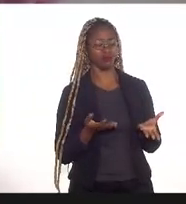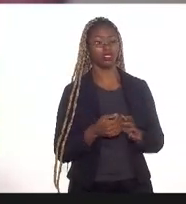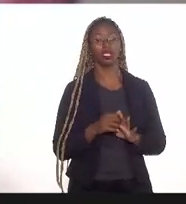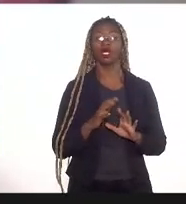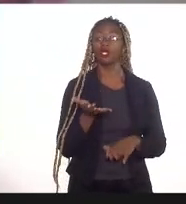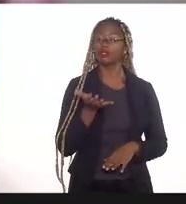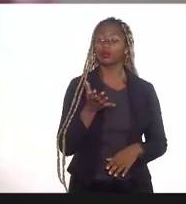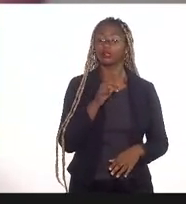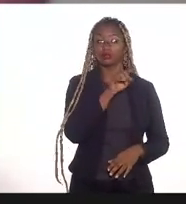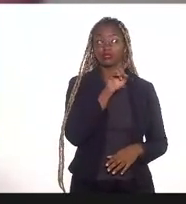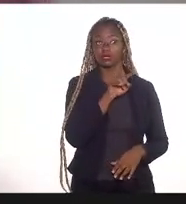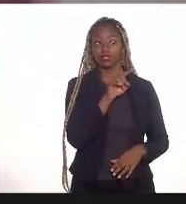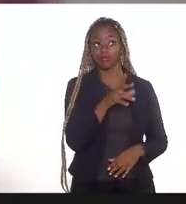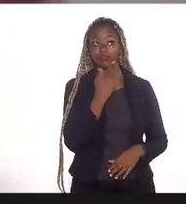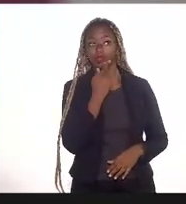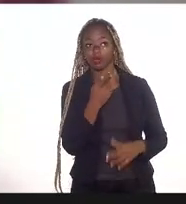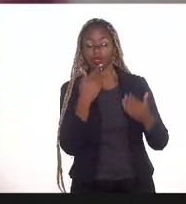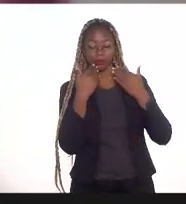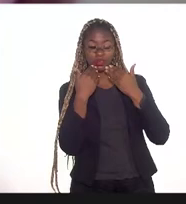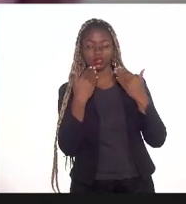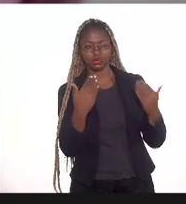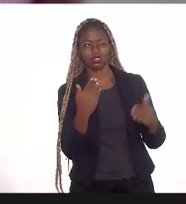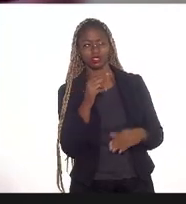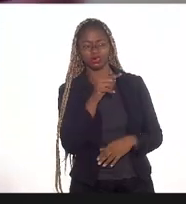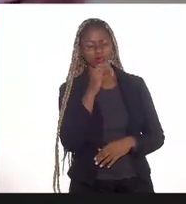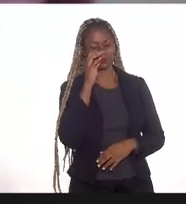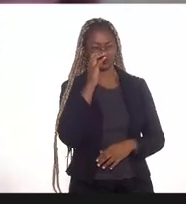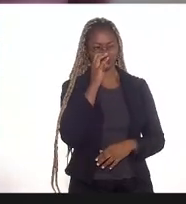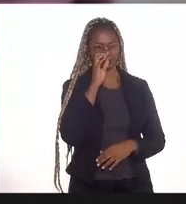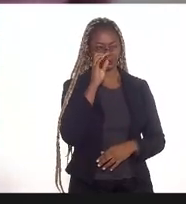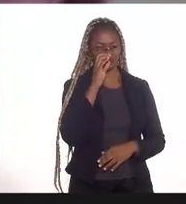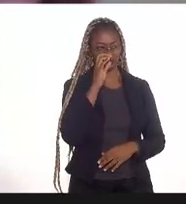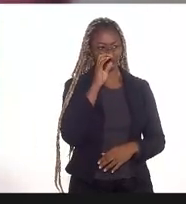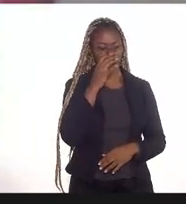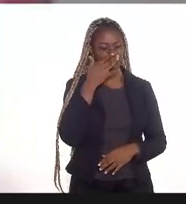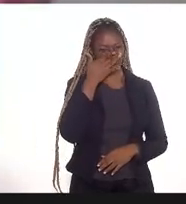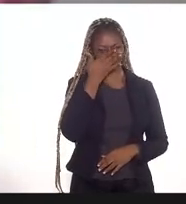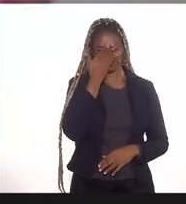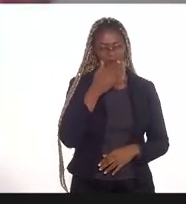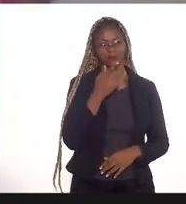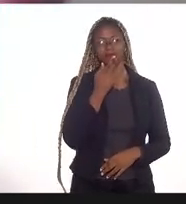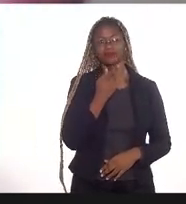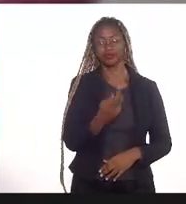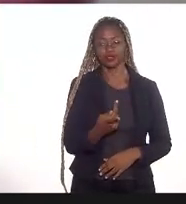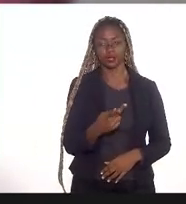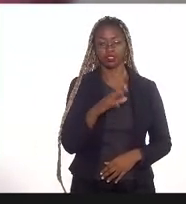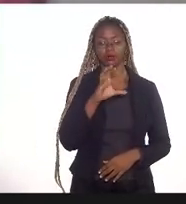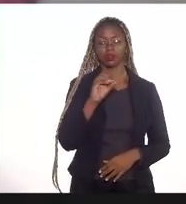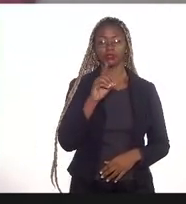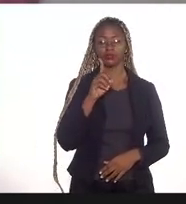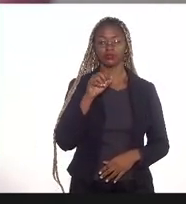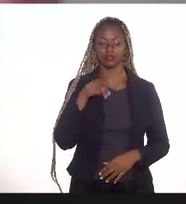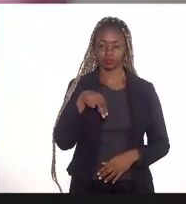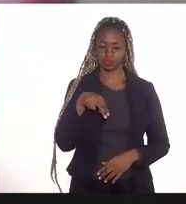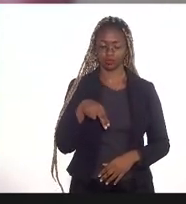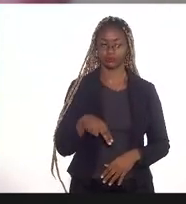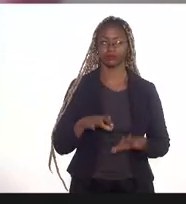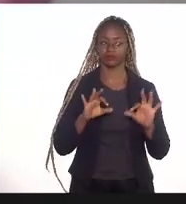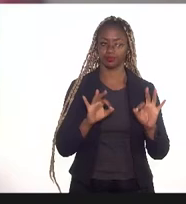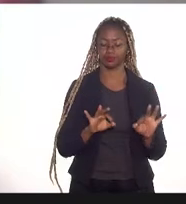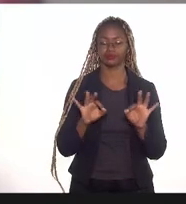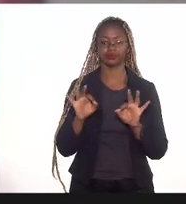que Vossa Senhoria, na sua apresentação, mencionou que a CODIM